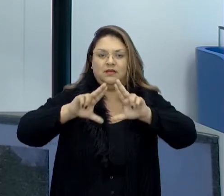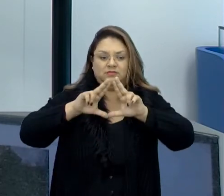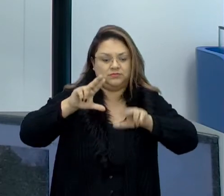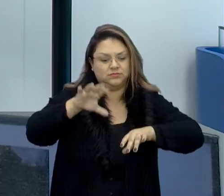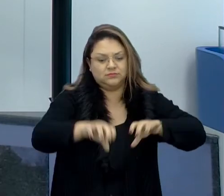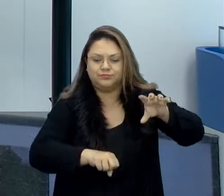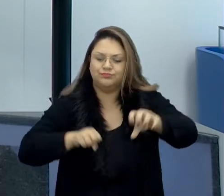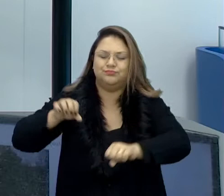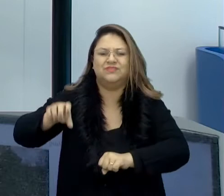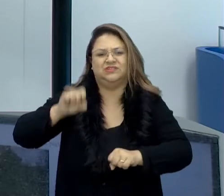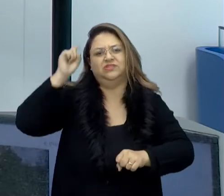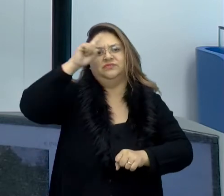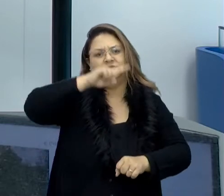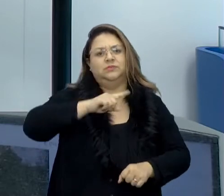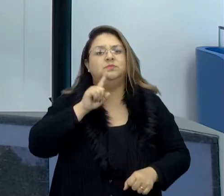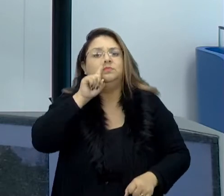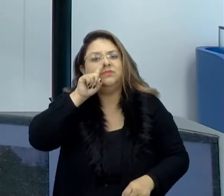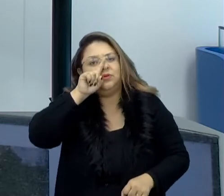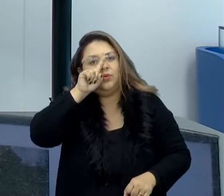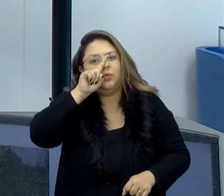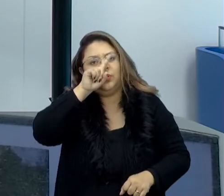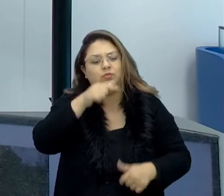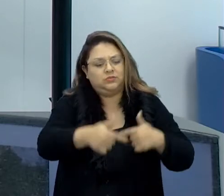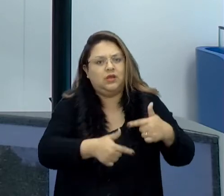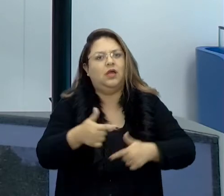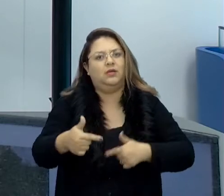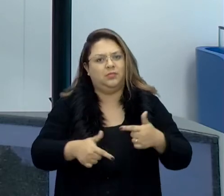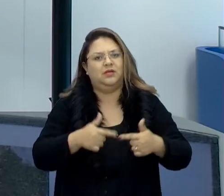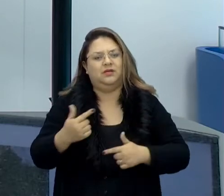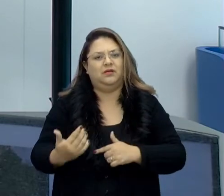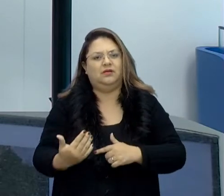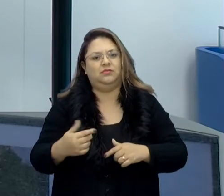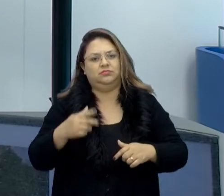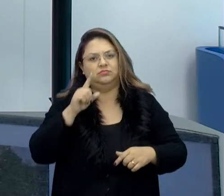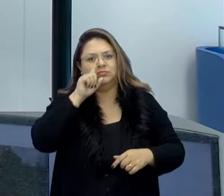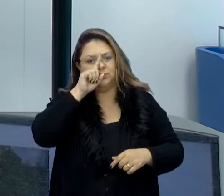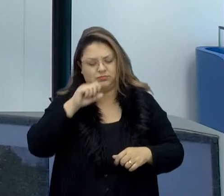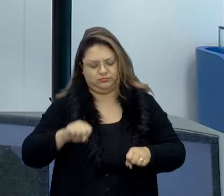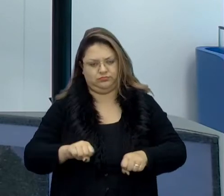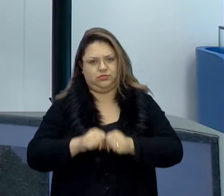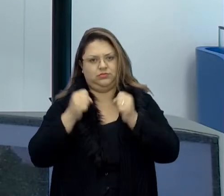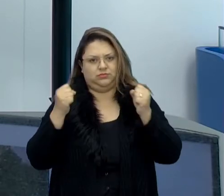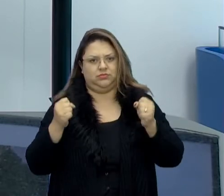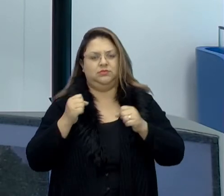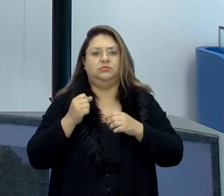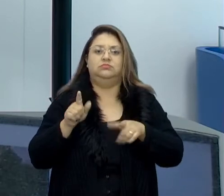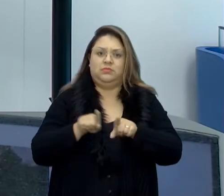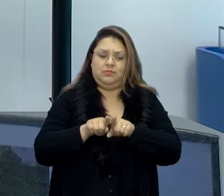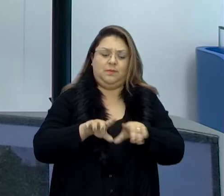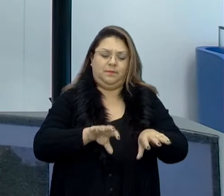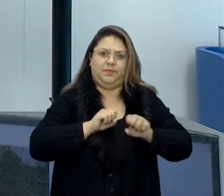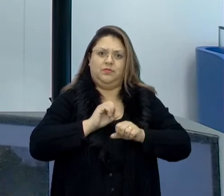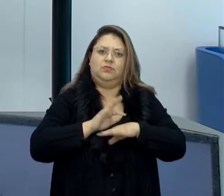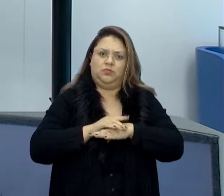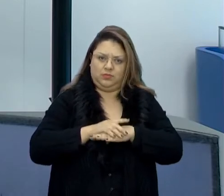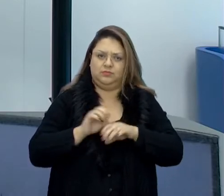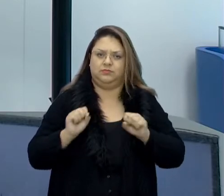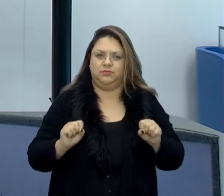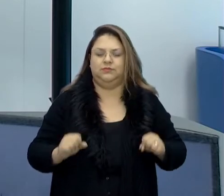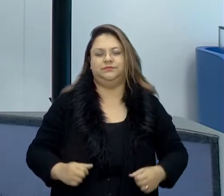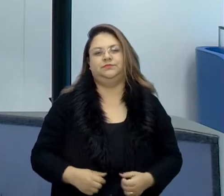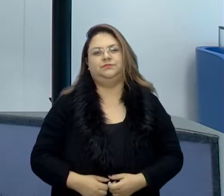tá? Lembrando que essa condição é bastante insalubre e geradora de patógenos, né? Vamos seguir, tem